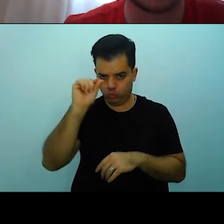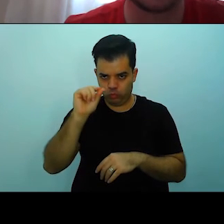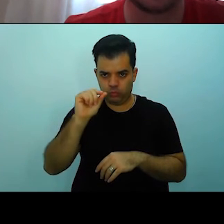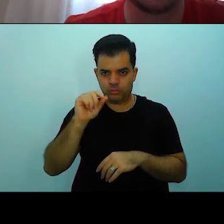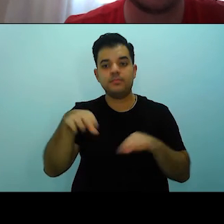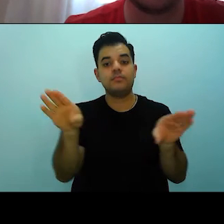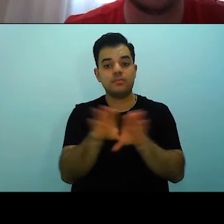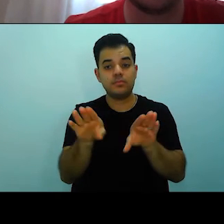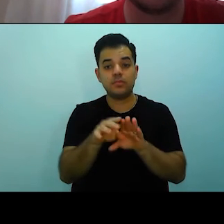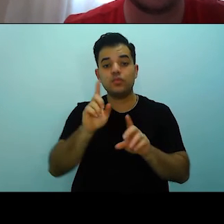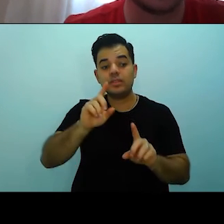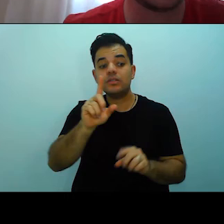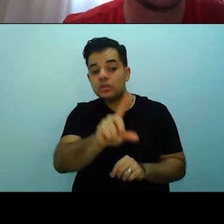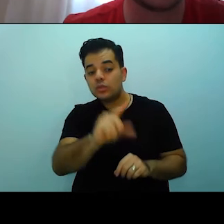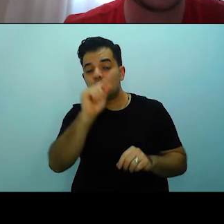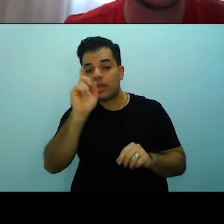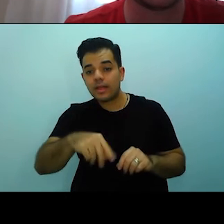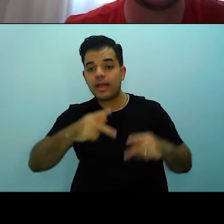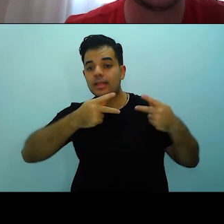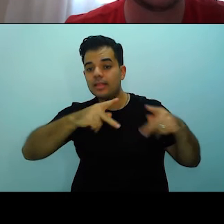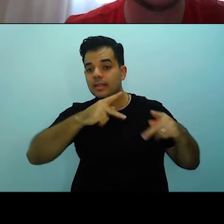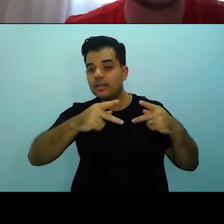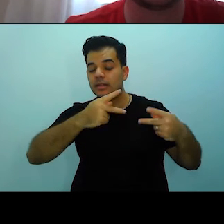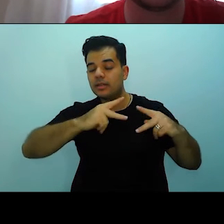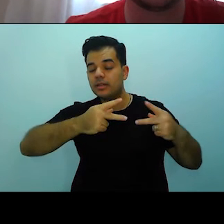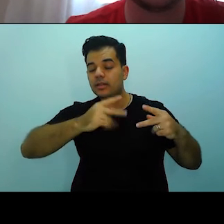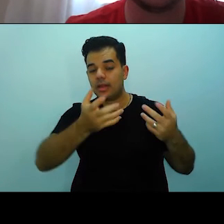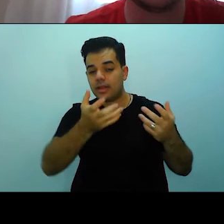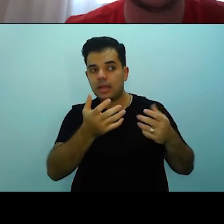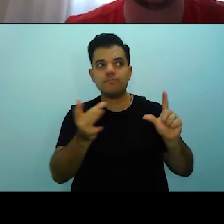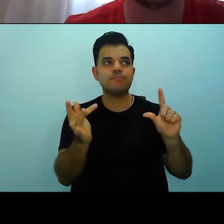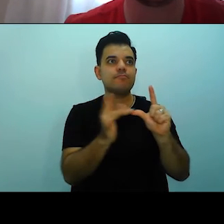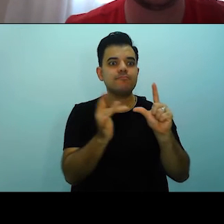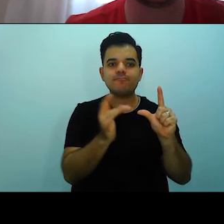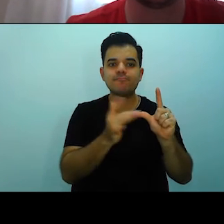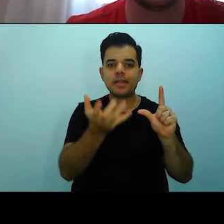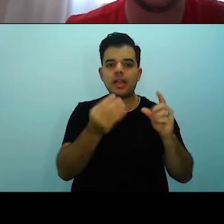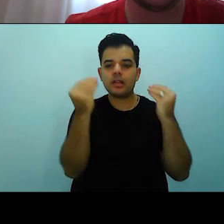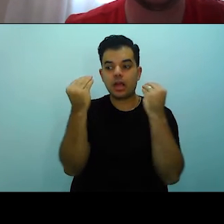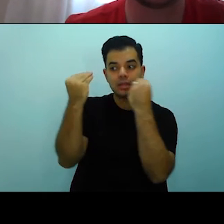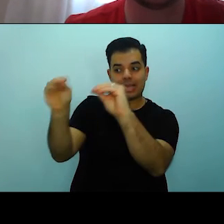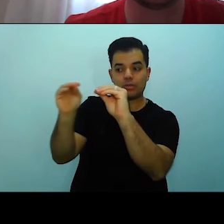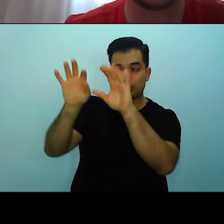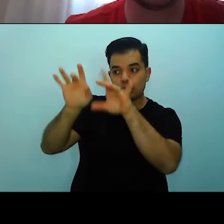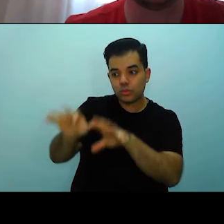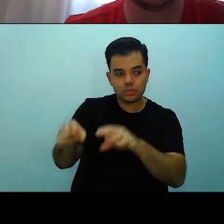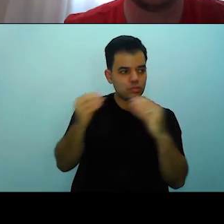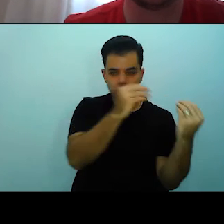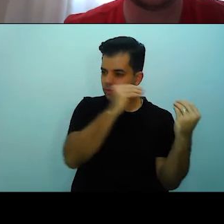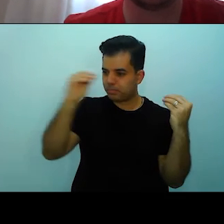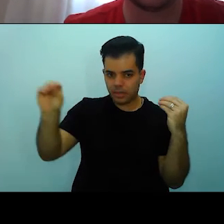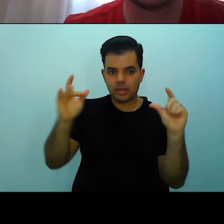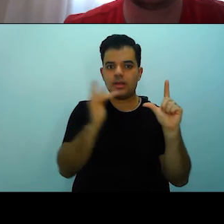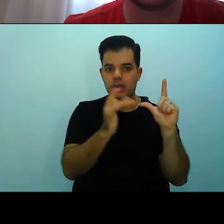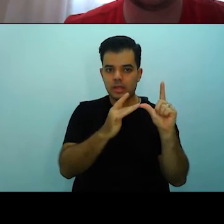você seleciona o link que você quer que seja validado. Então, você vai colocar o link lá no script e você vai rodar ele.